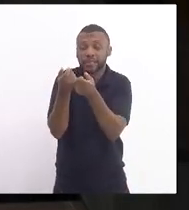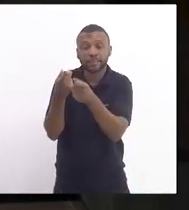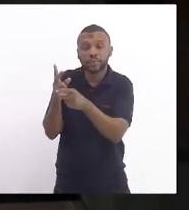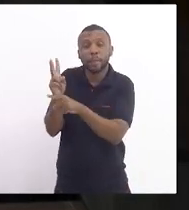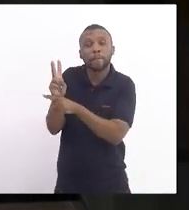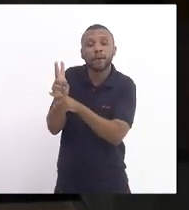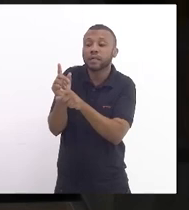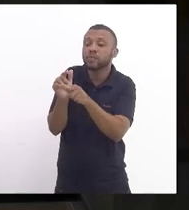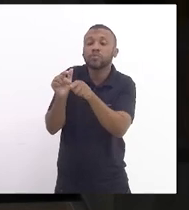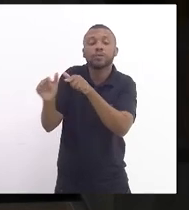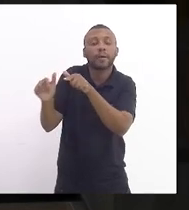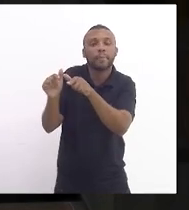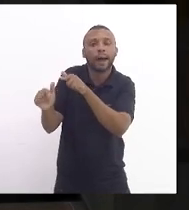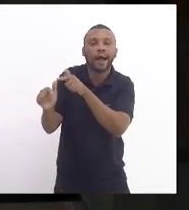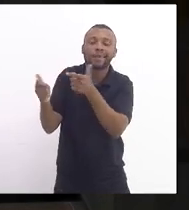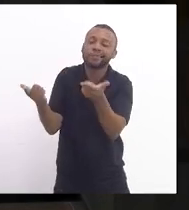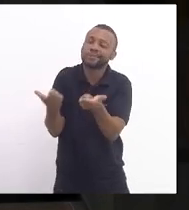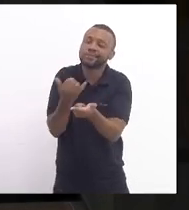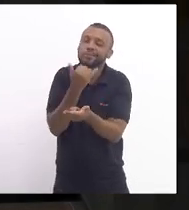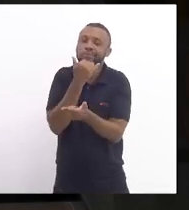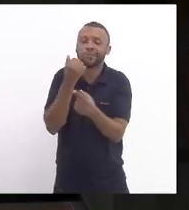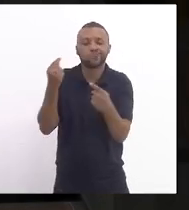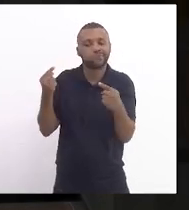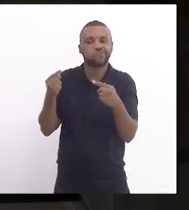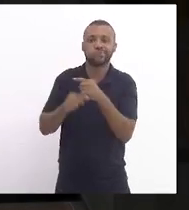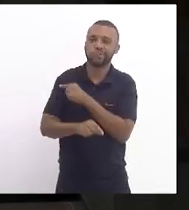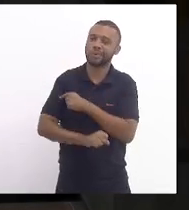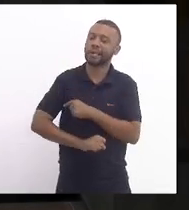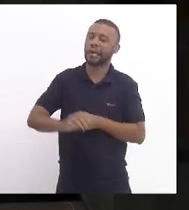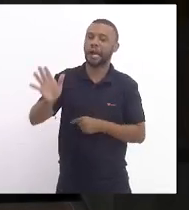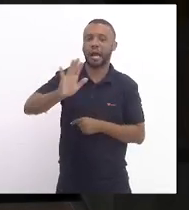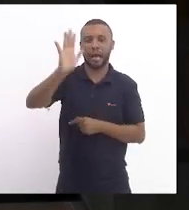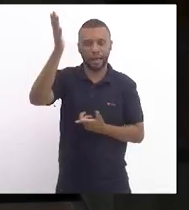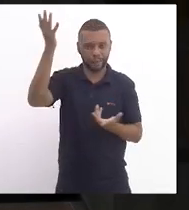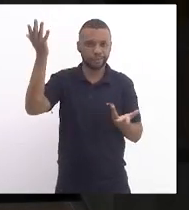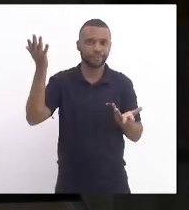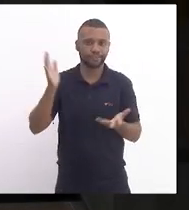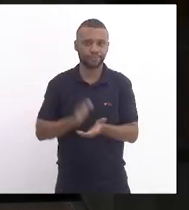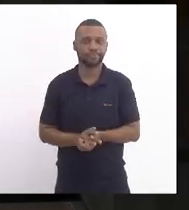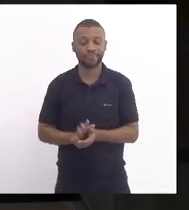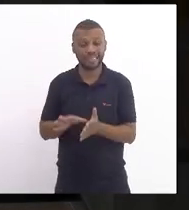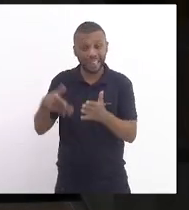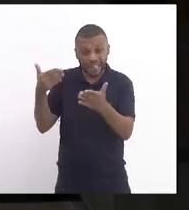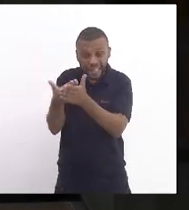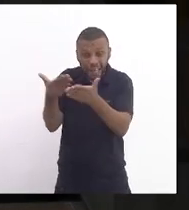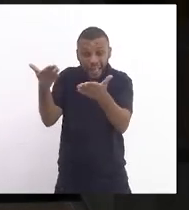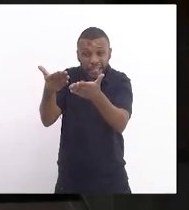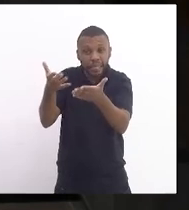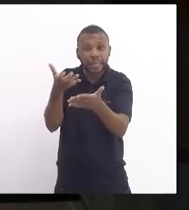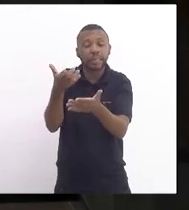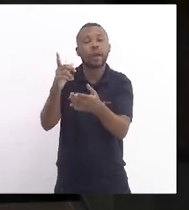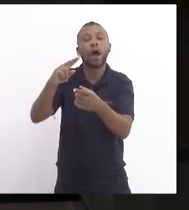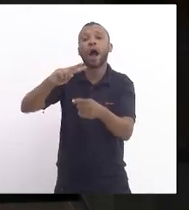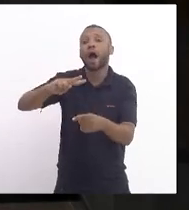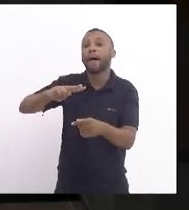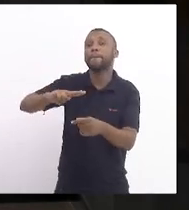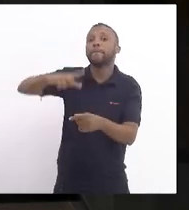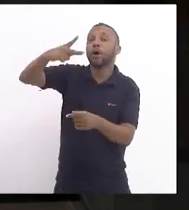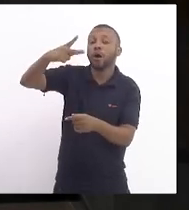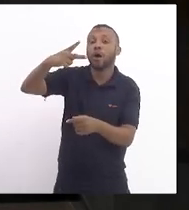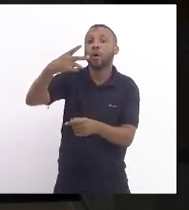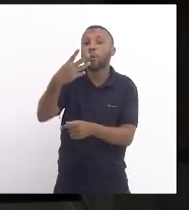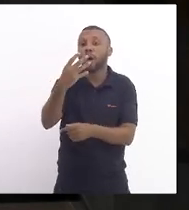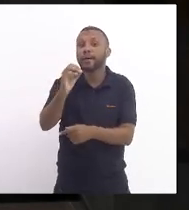prestado é um valor altíssimo e ainda queriam reajustar além